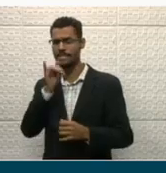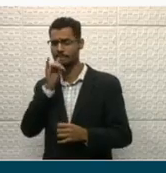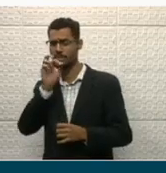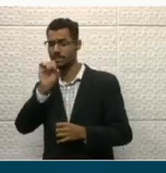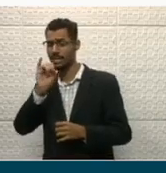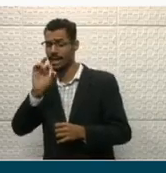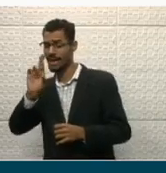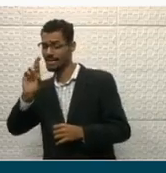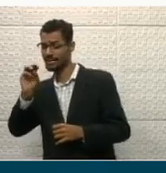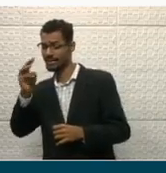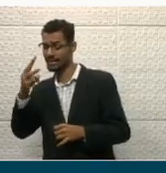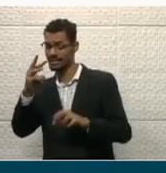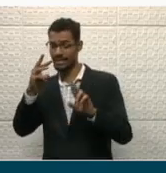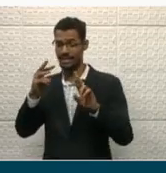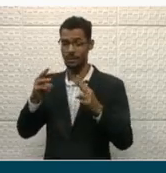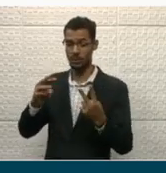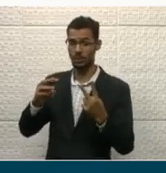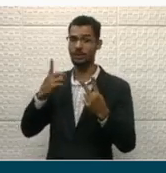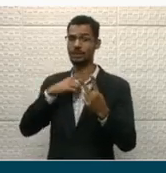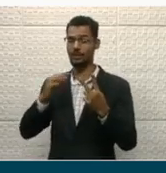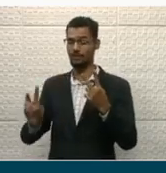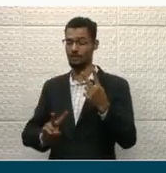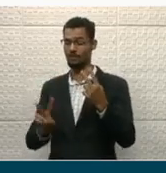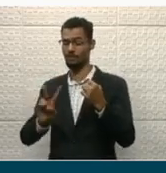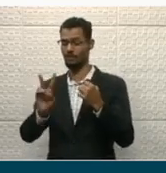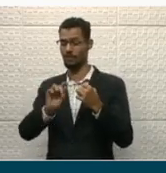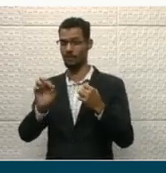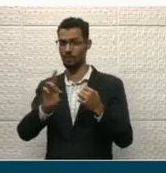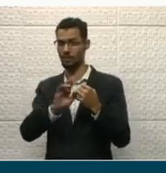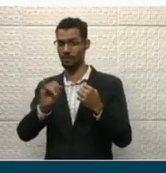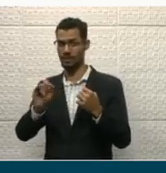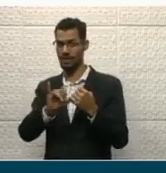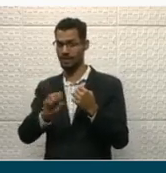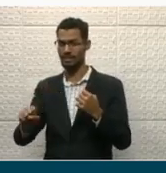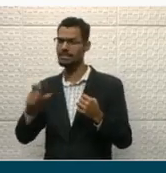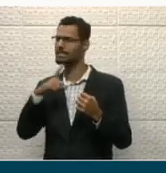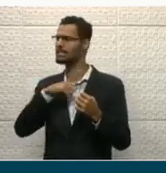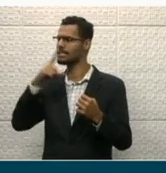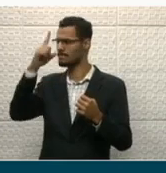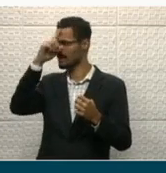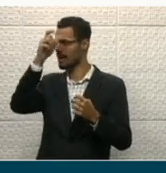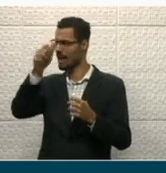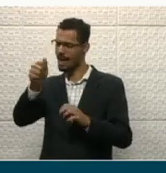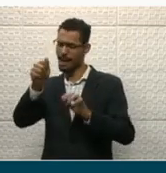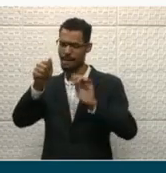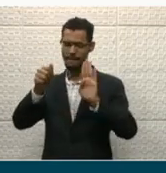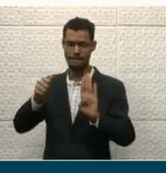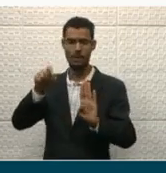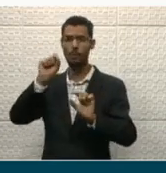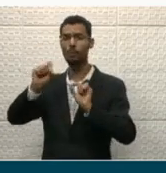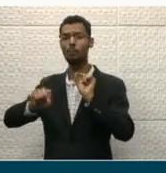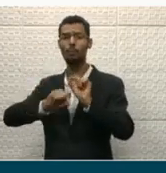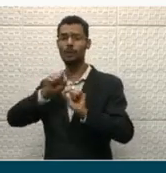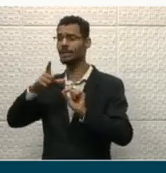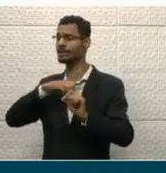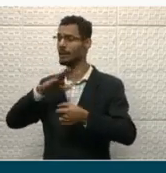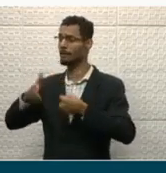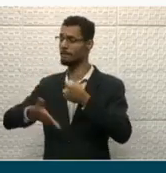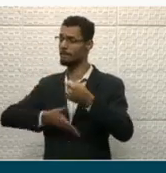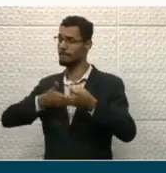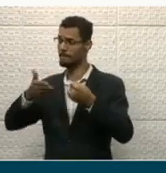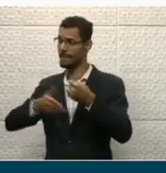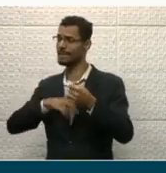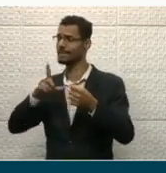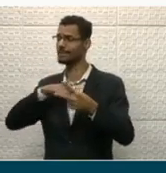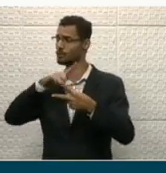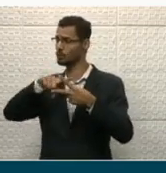R3 em R2, eu tenho dois espaços vetoriais. Eu vou considerar A e B como as bases canônicas